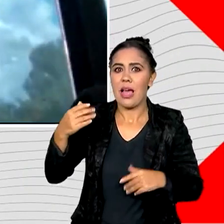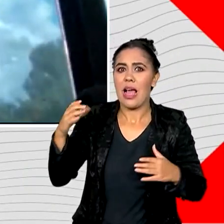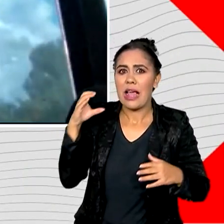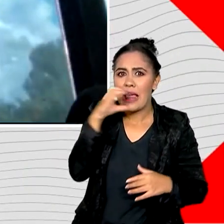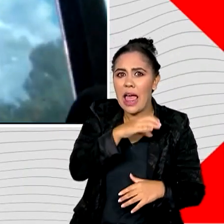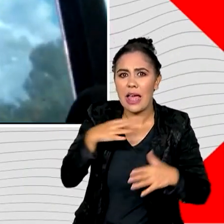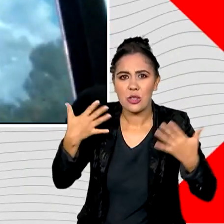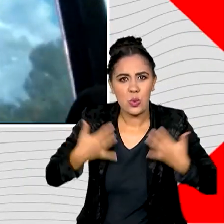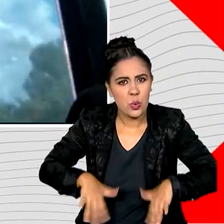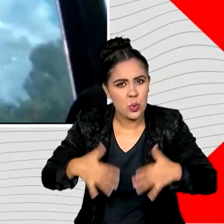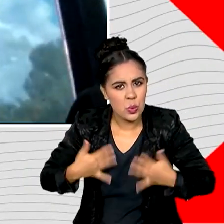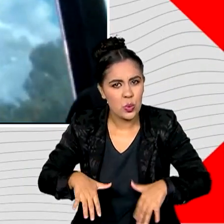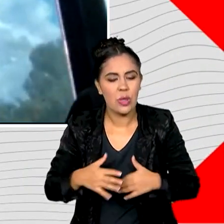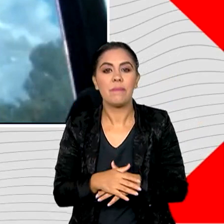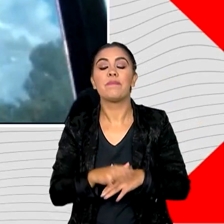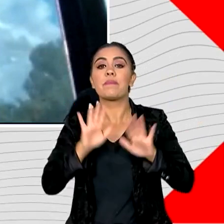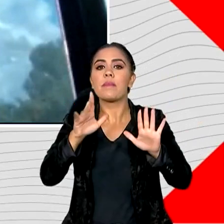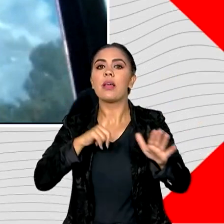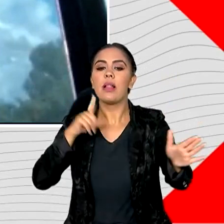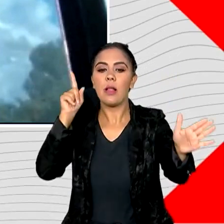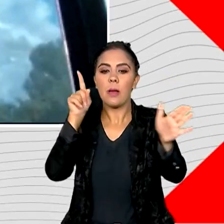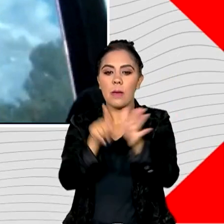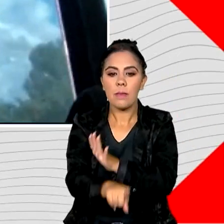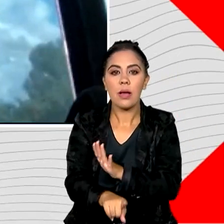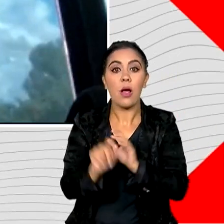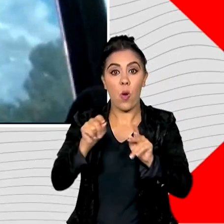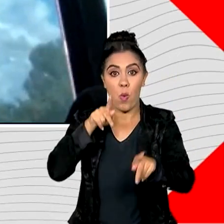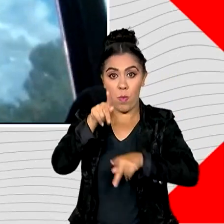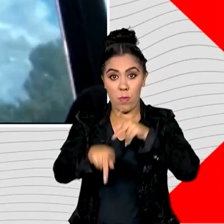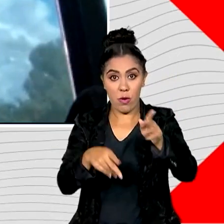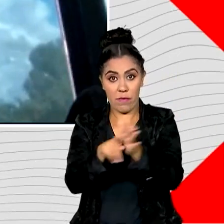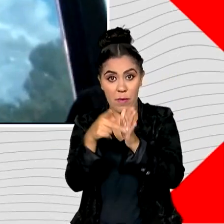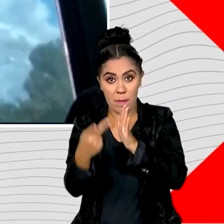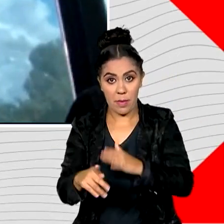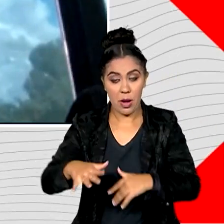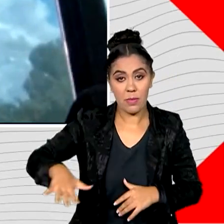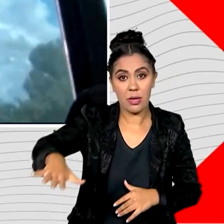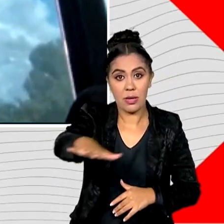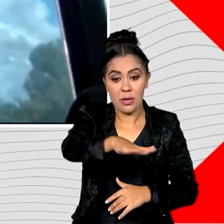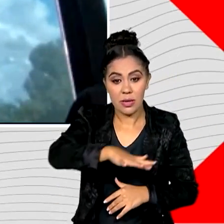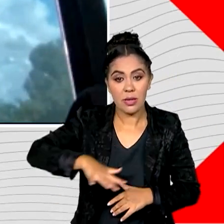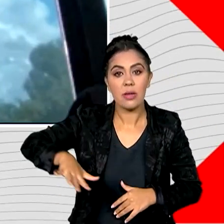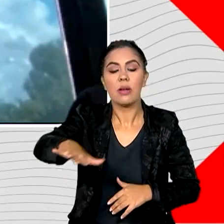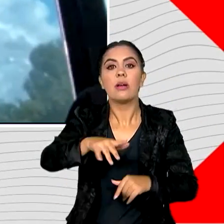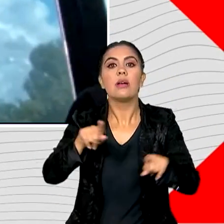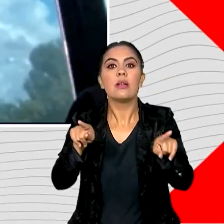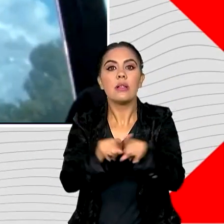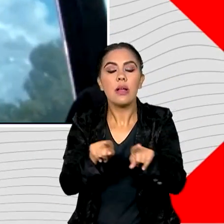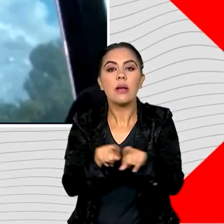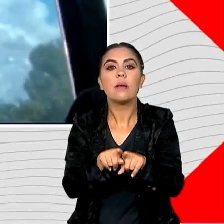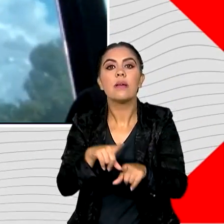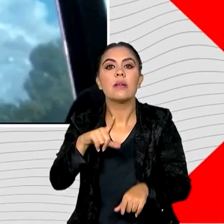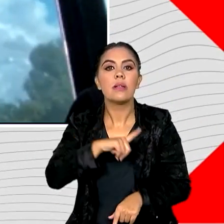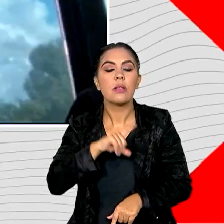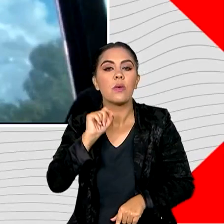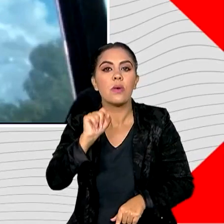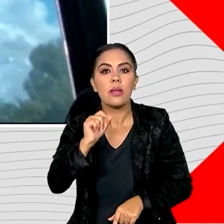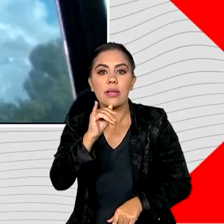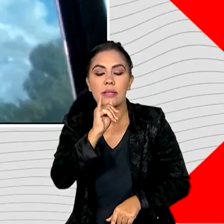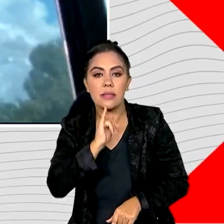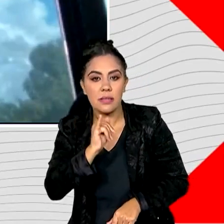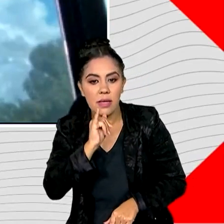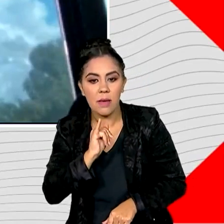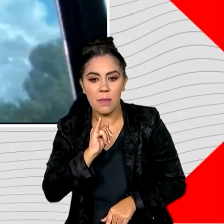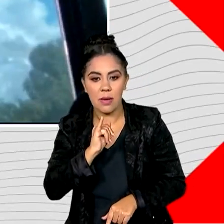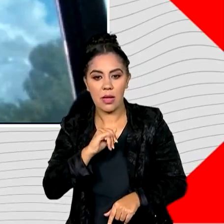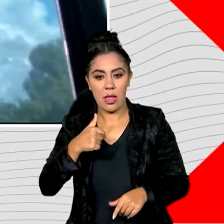minha pergunta é sobre um outro assunto. Porque o aracajuano, o sergipano não sofre só com calor. Por aqui, por ser um centro pequeno, a